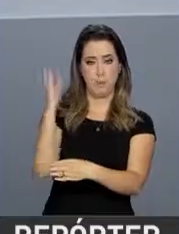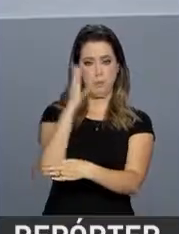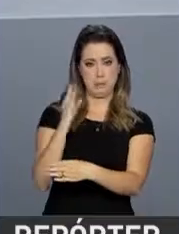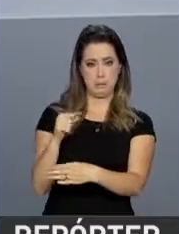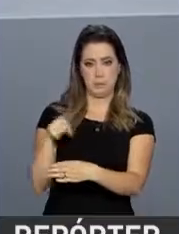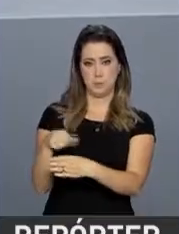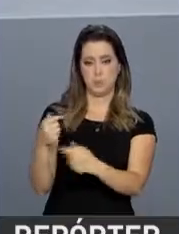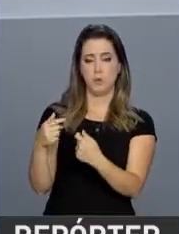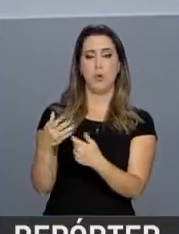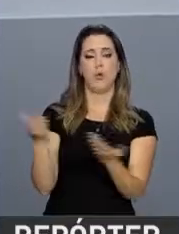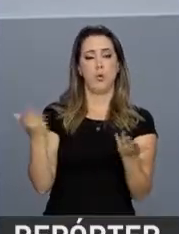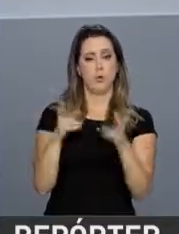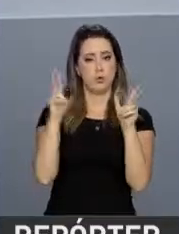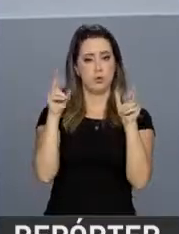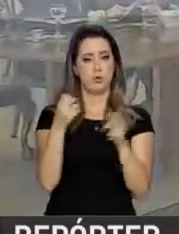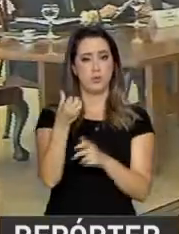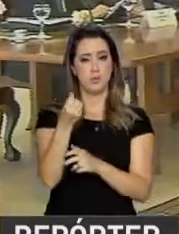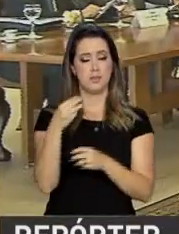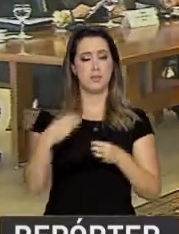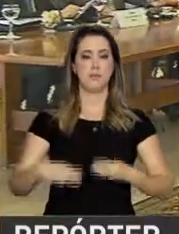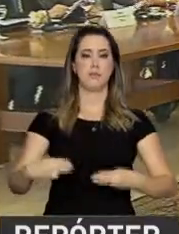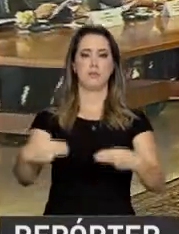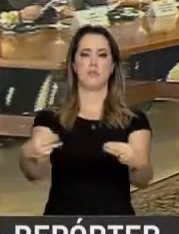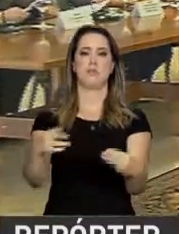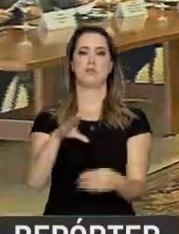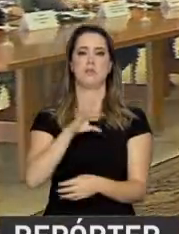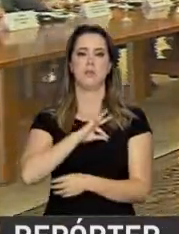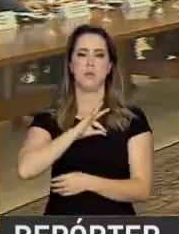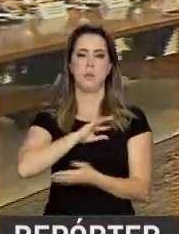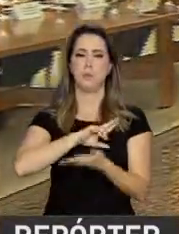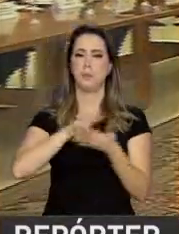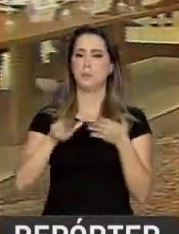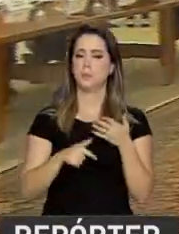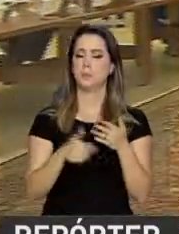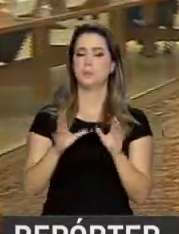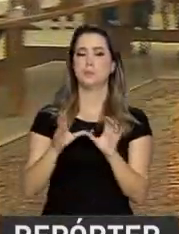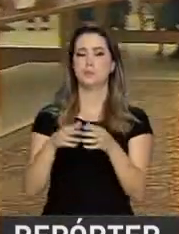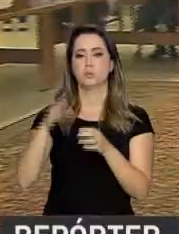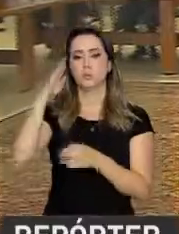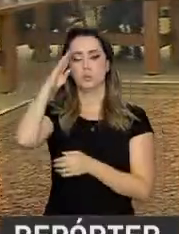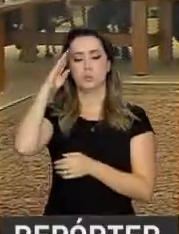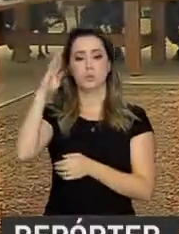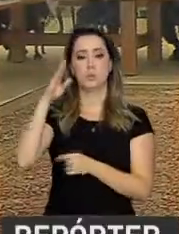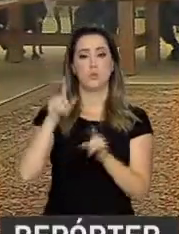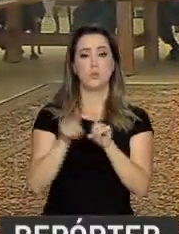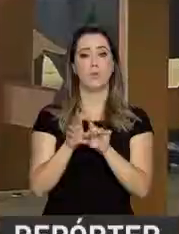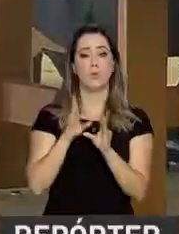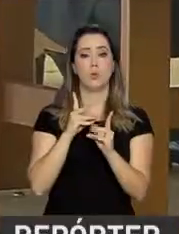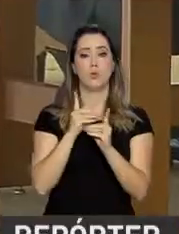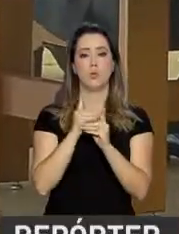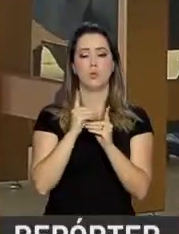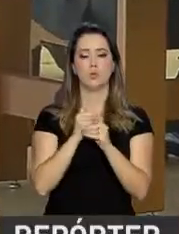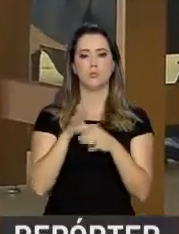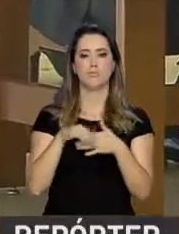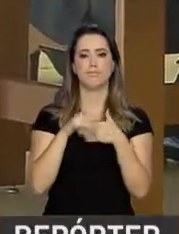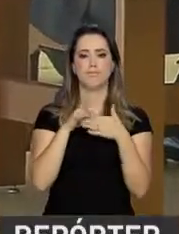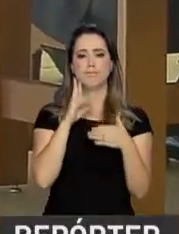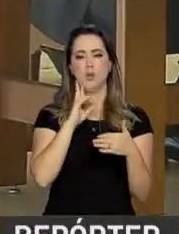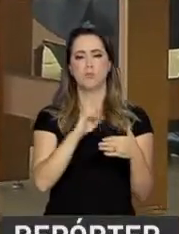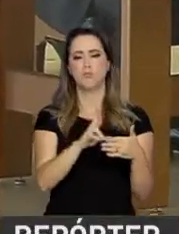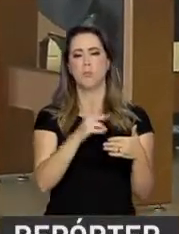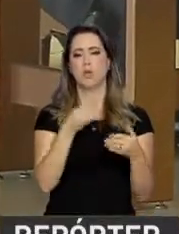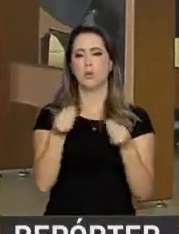6 ministérios, além da Receita Federal, Polícia Federal e Forças Armadas. No encontro, as autoridades avaliaram